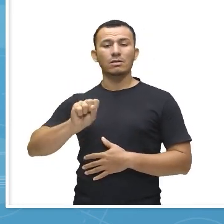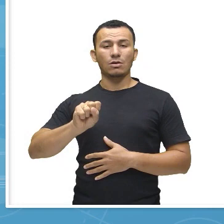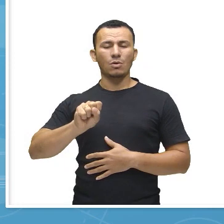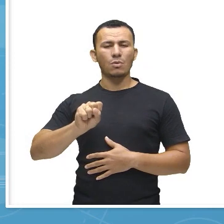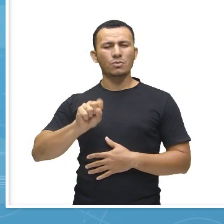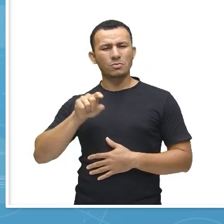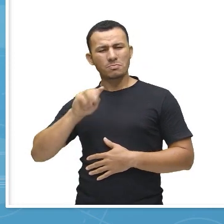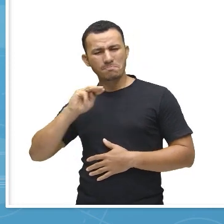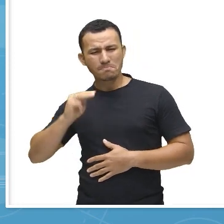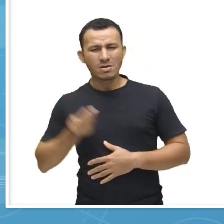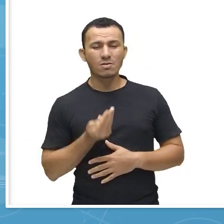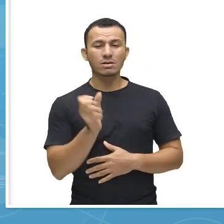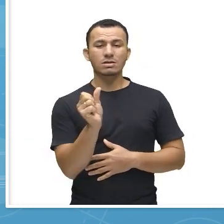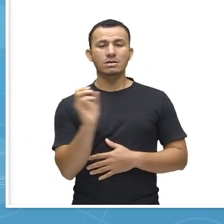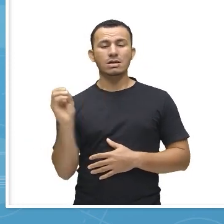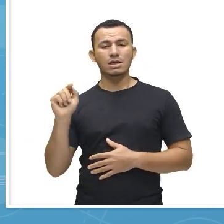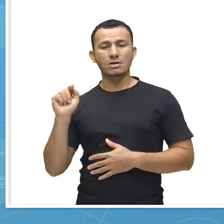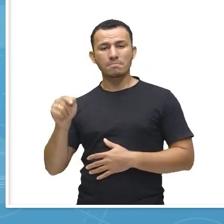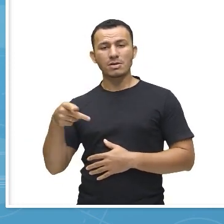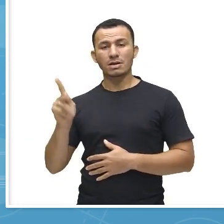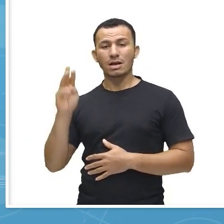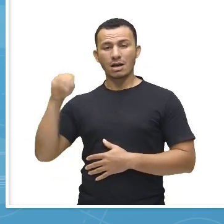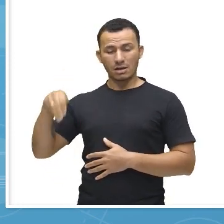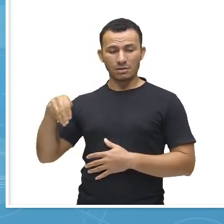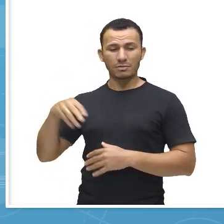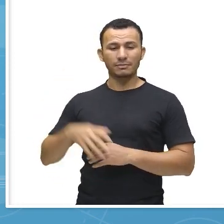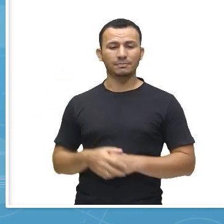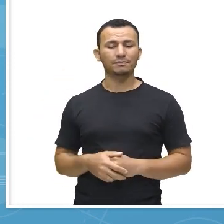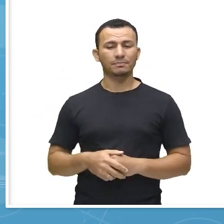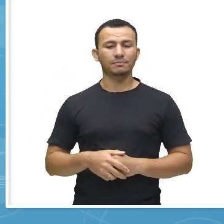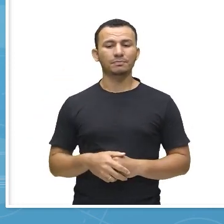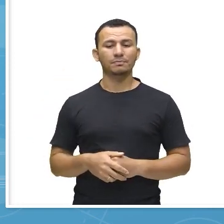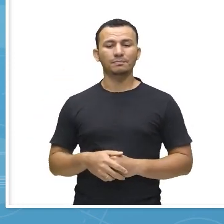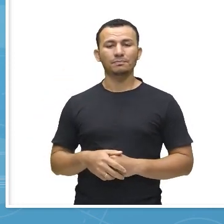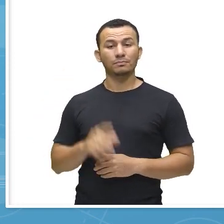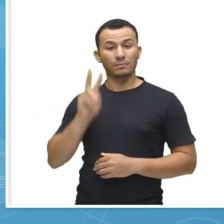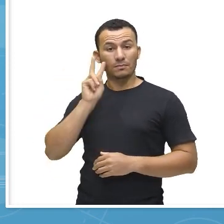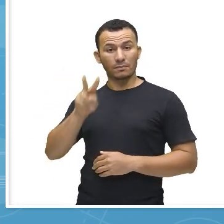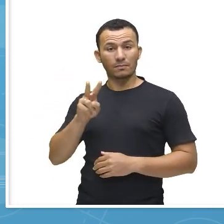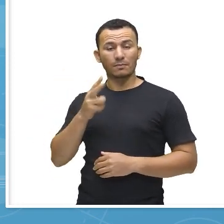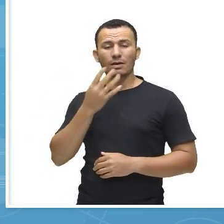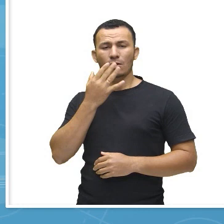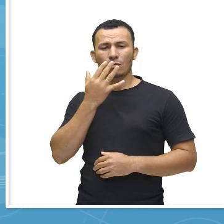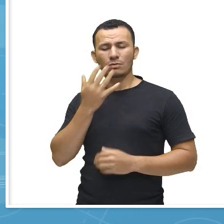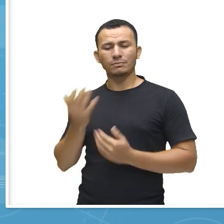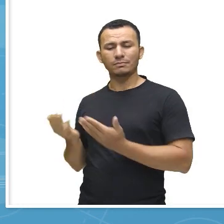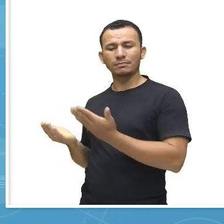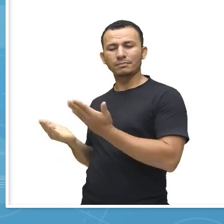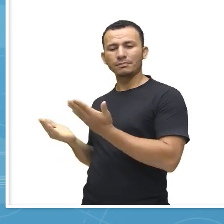8.600.000 quilômetros quadrados. E aqui no cantinho, ó, no Oceano